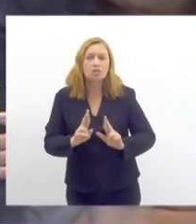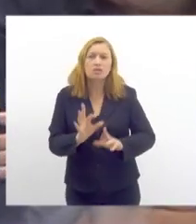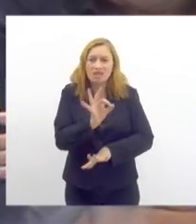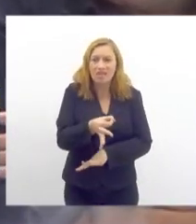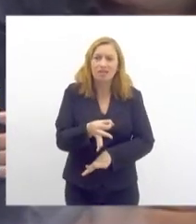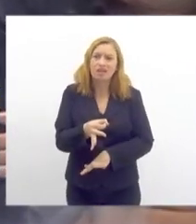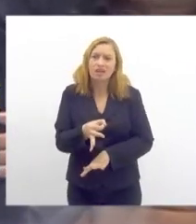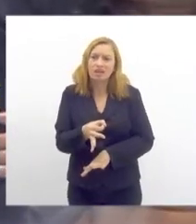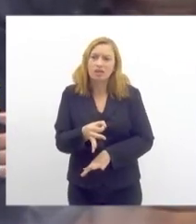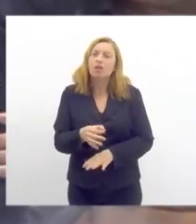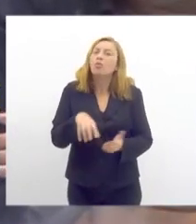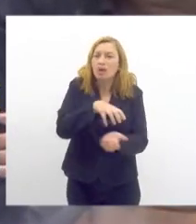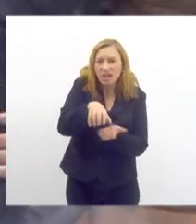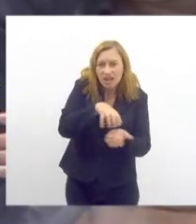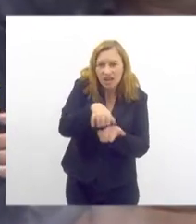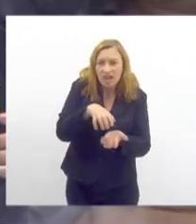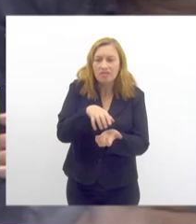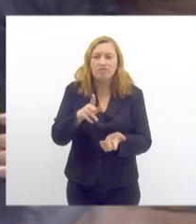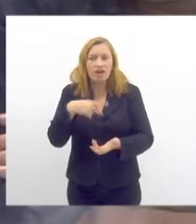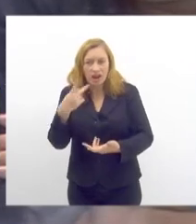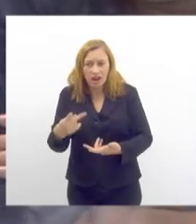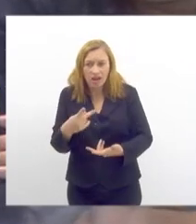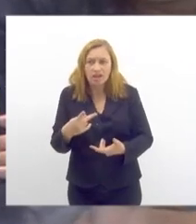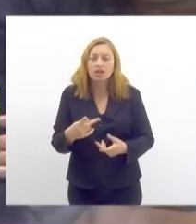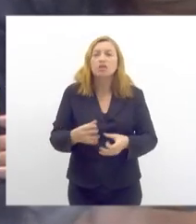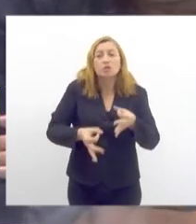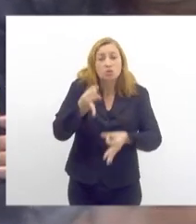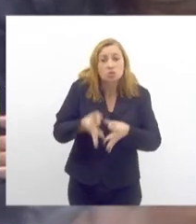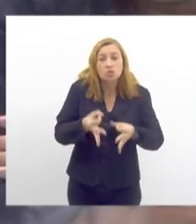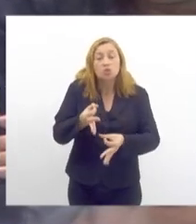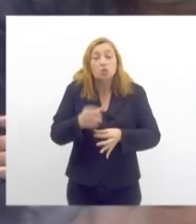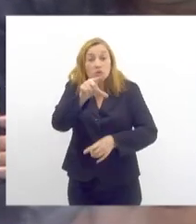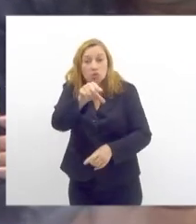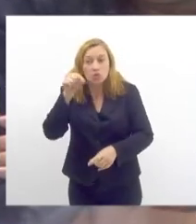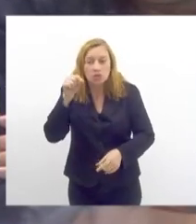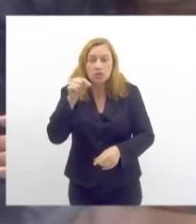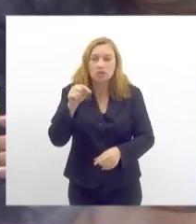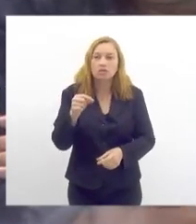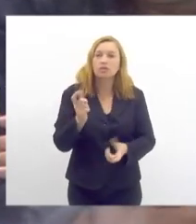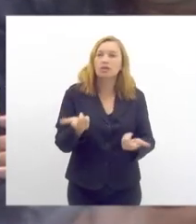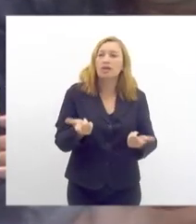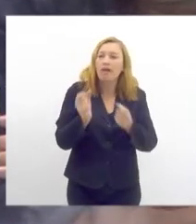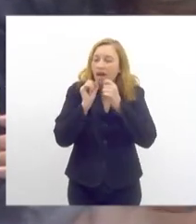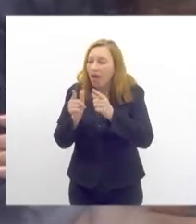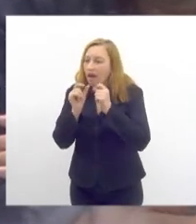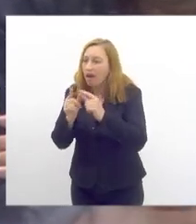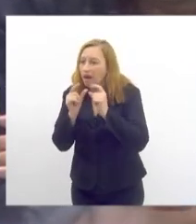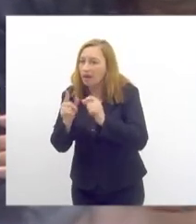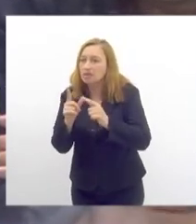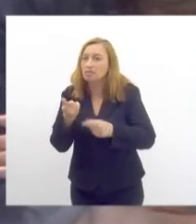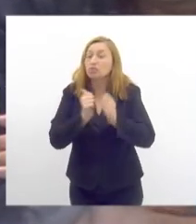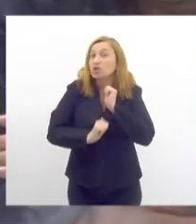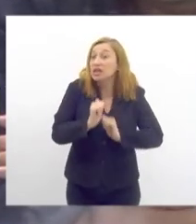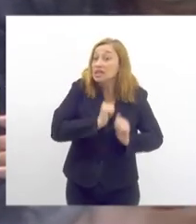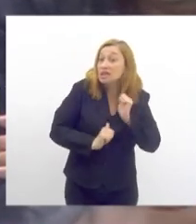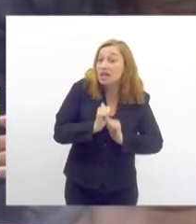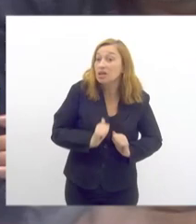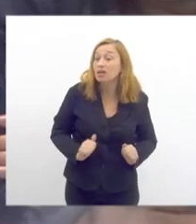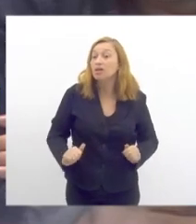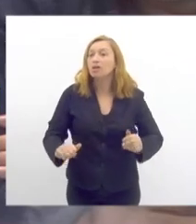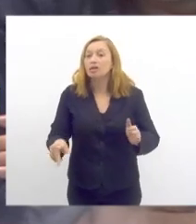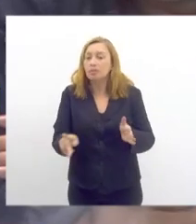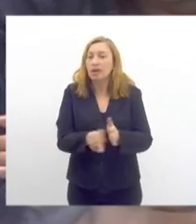fática. Há uma greve colocada, há uma decisão judicial, há questionamentos e anseios por parte dos servidores